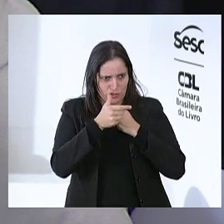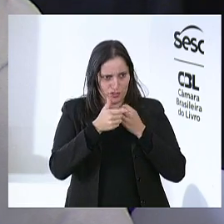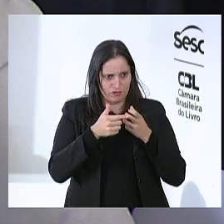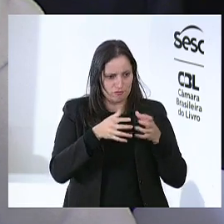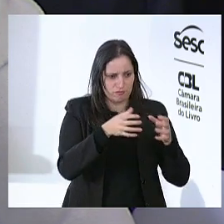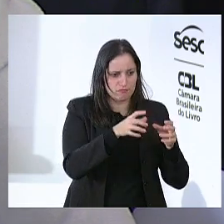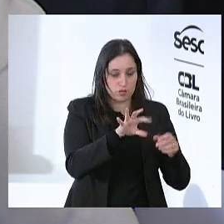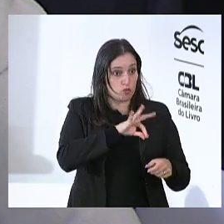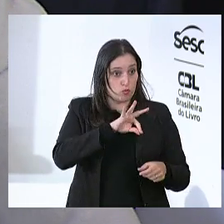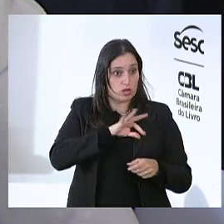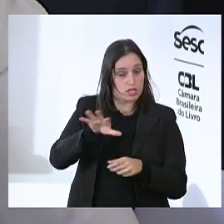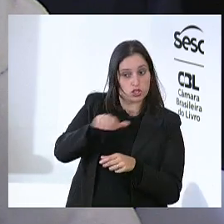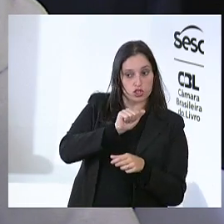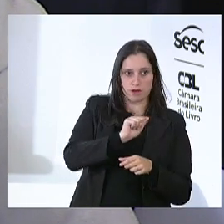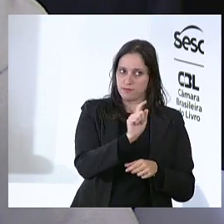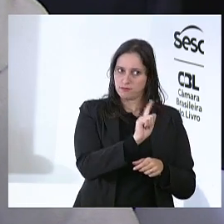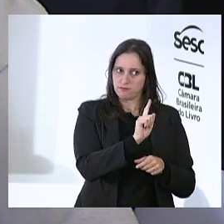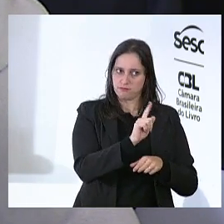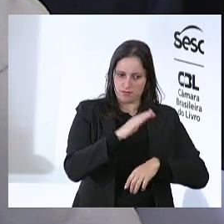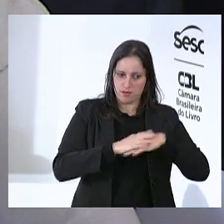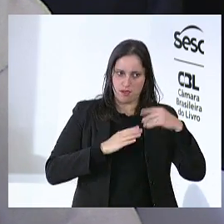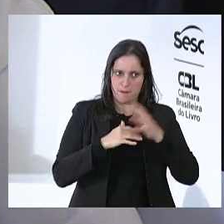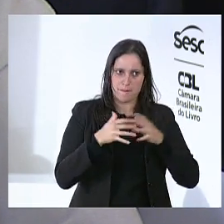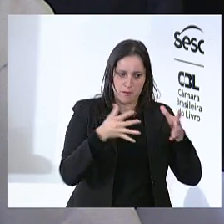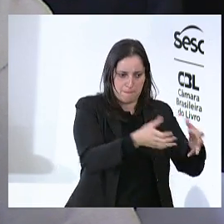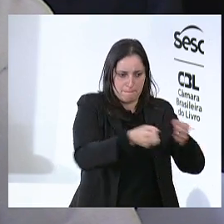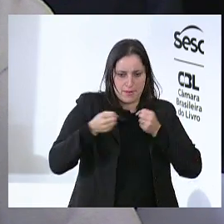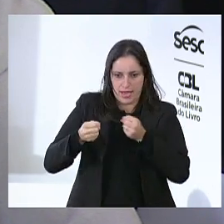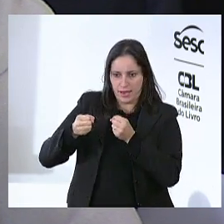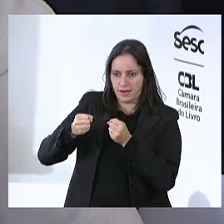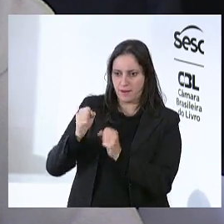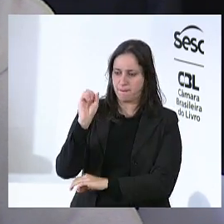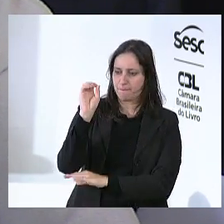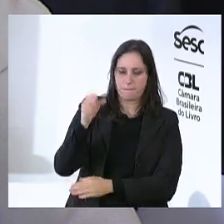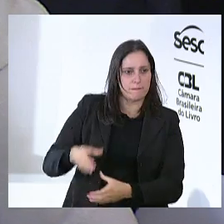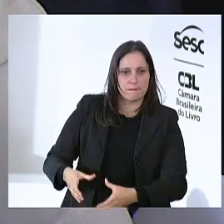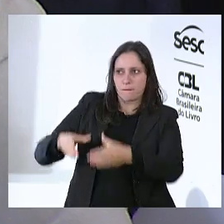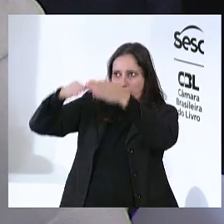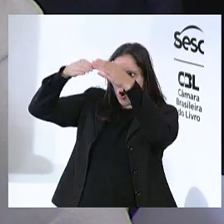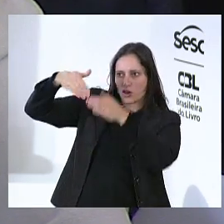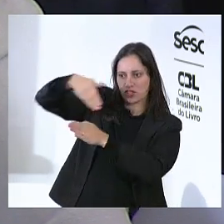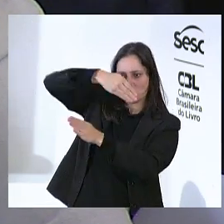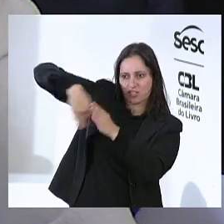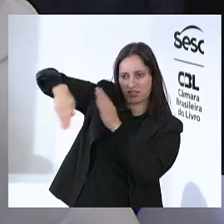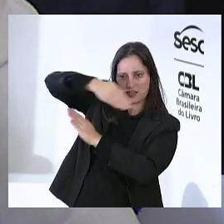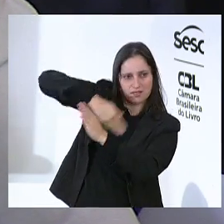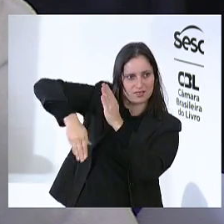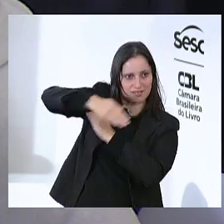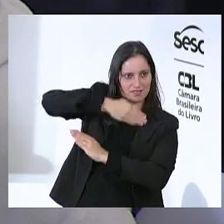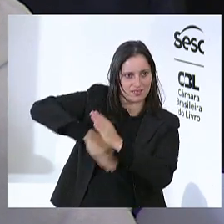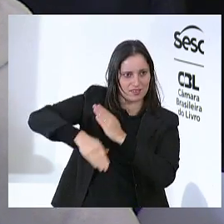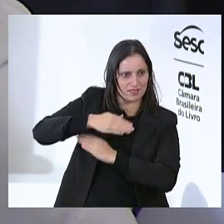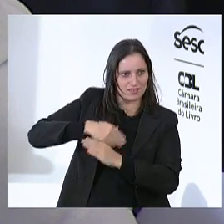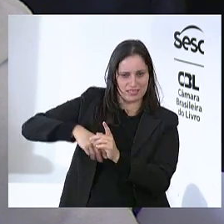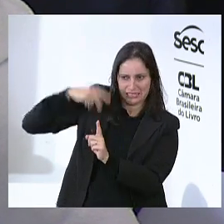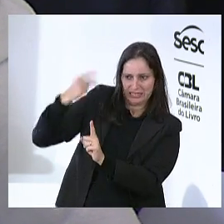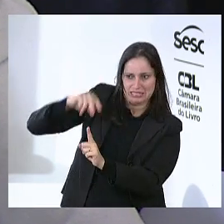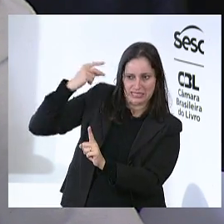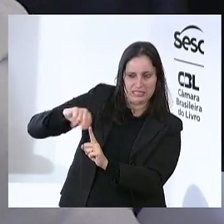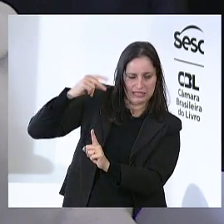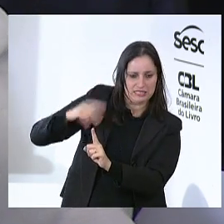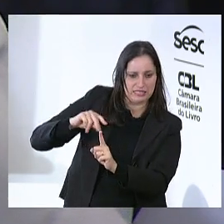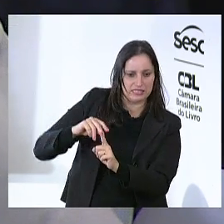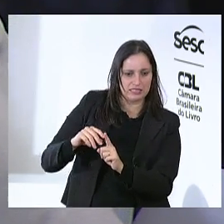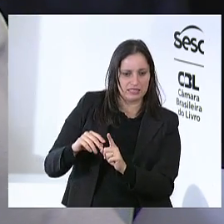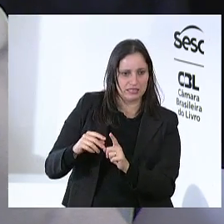polícia, prenderam com as próprias mãos, amarram num poste, amarram com correntes, e ele não por acaso é um negro,